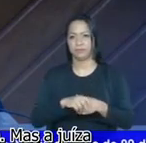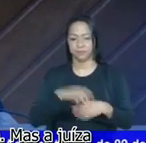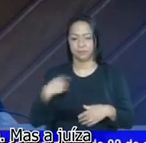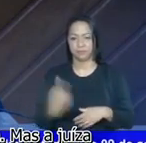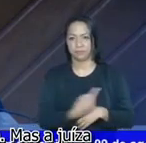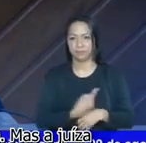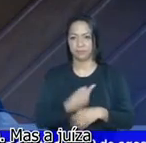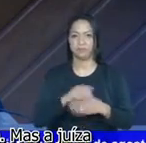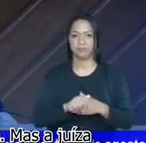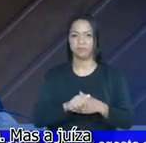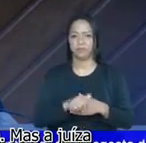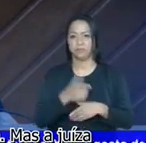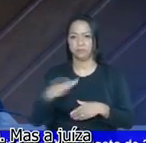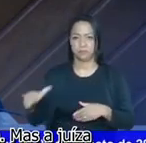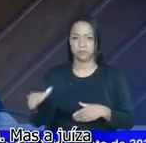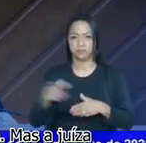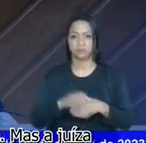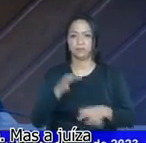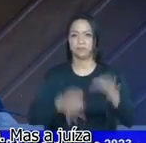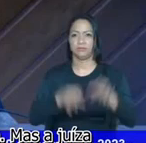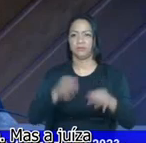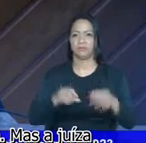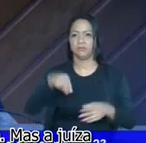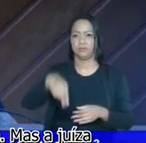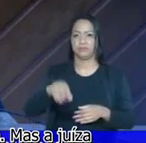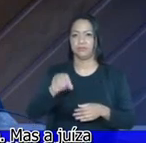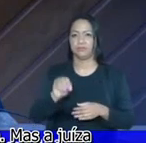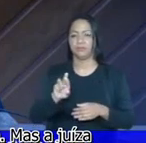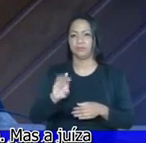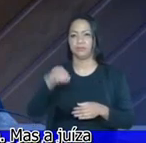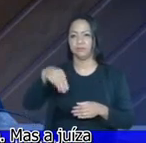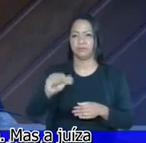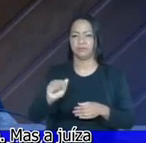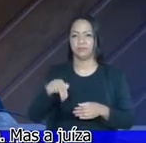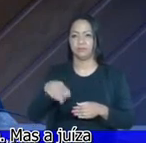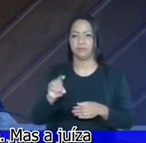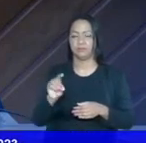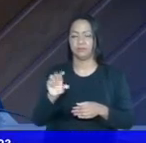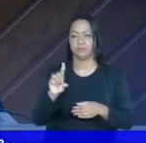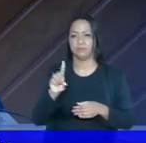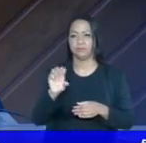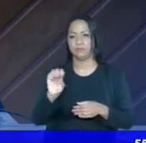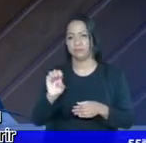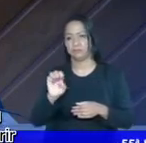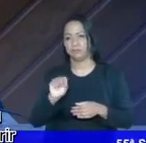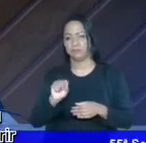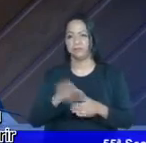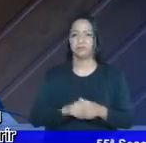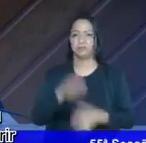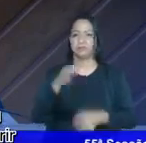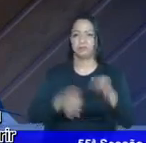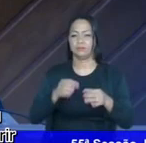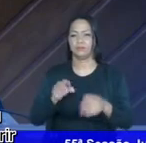nós estamos aqui sem a presença do juiz Normande Souza, mas a juíza